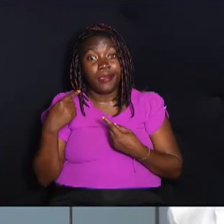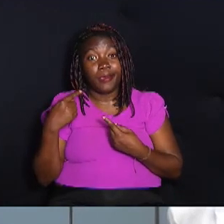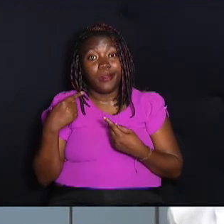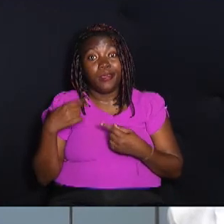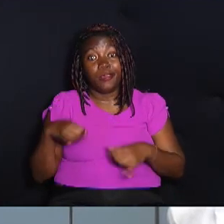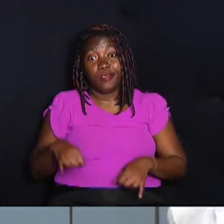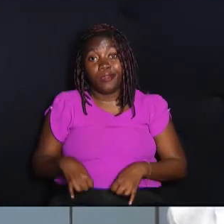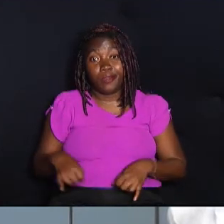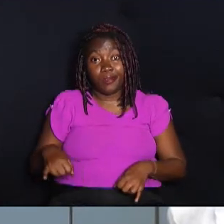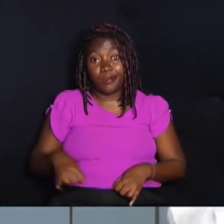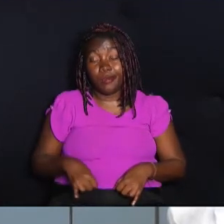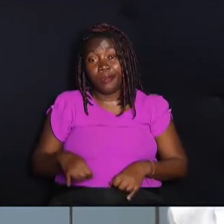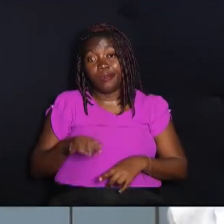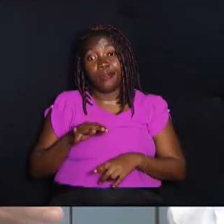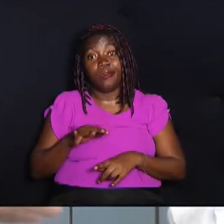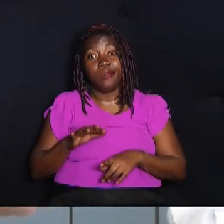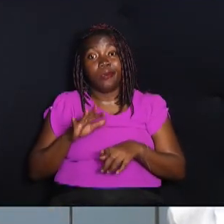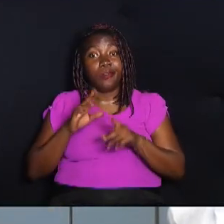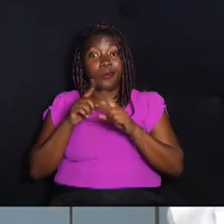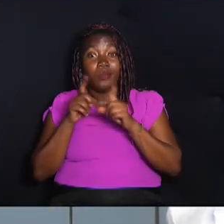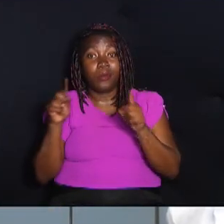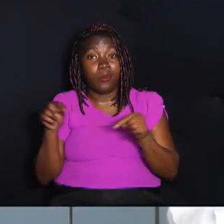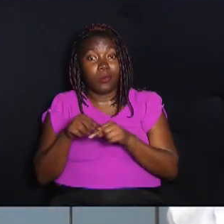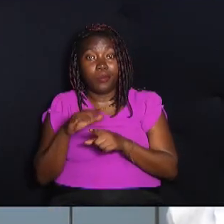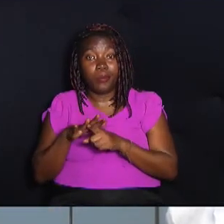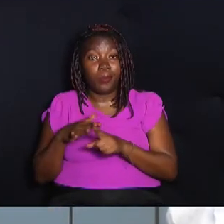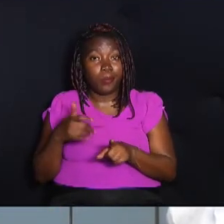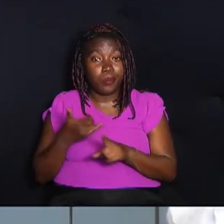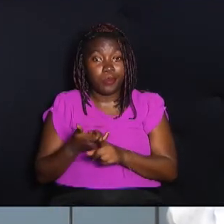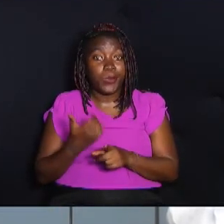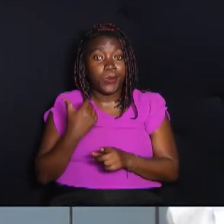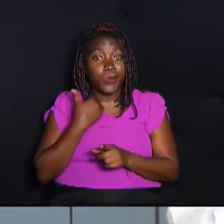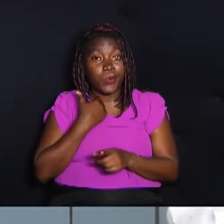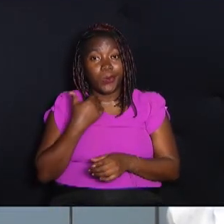bullying, um quadro, talvez, de uma injustiça, ou de